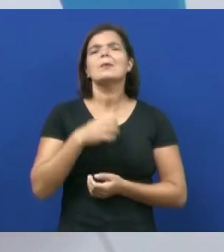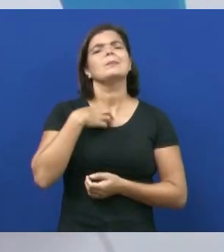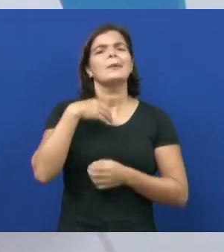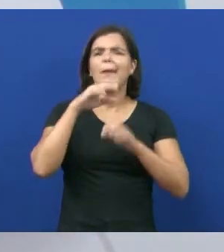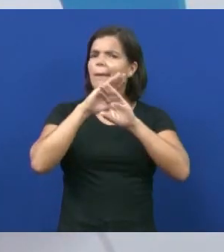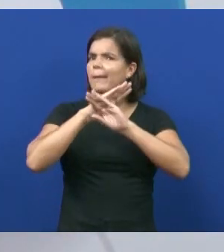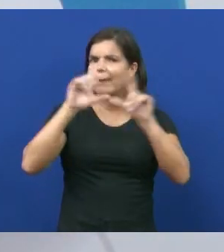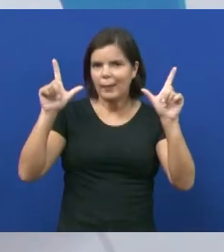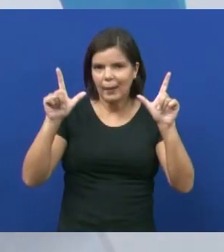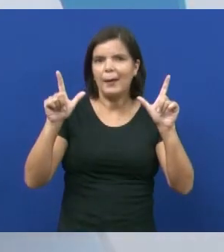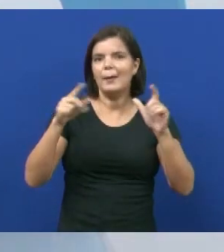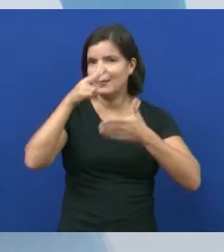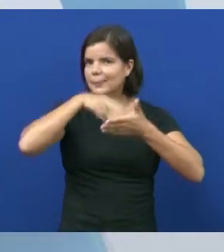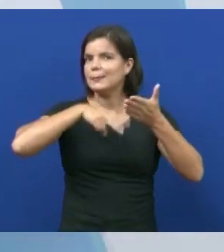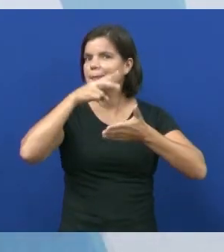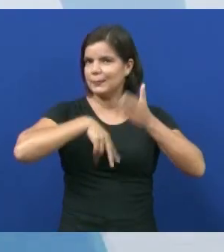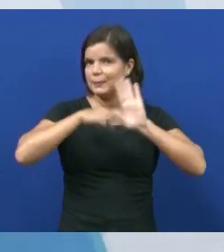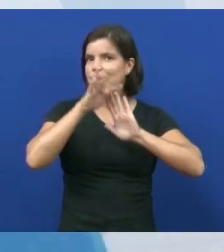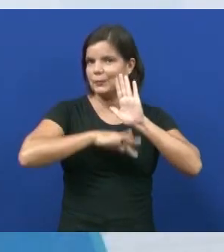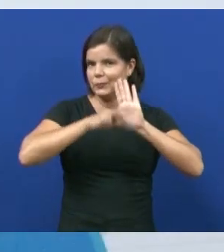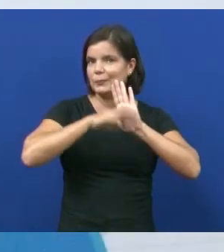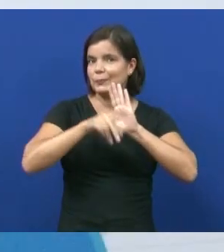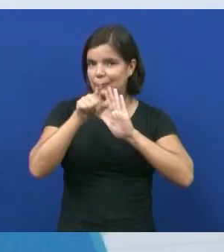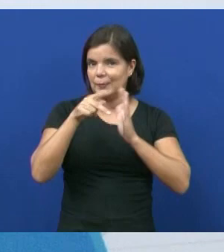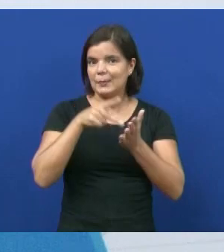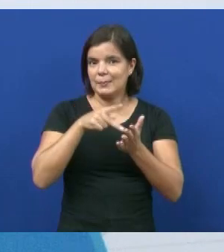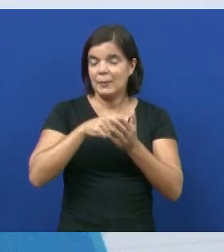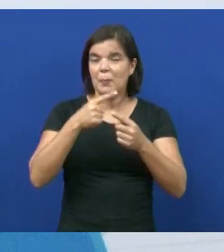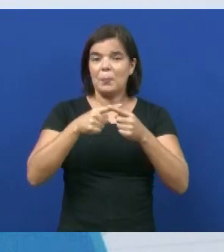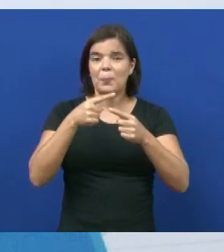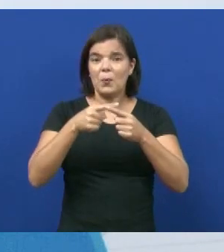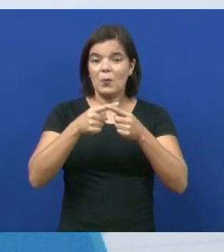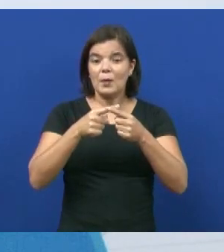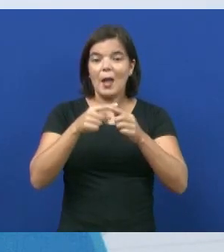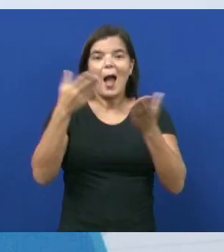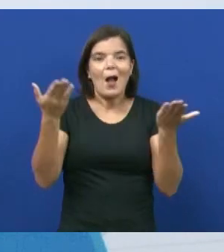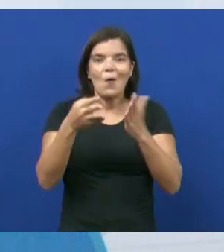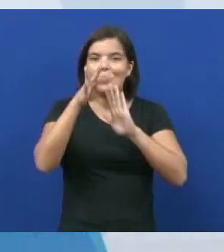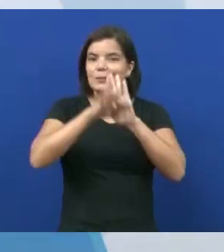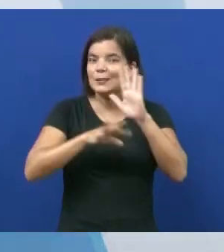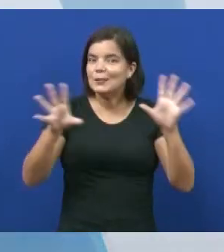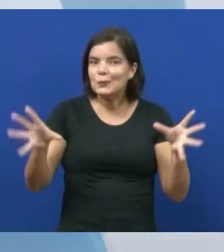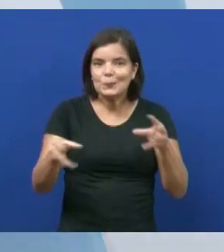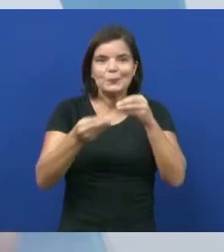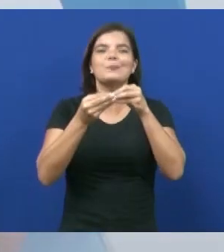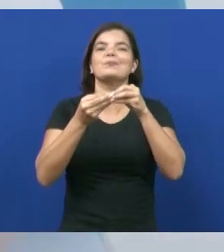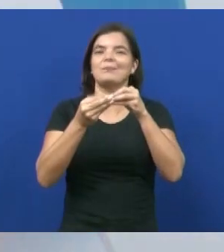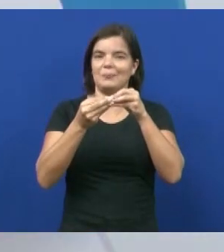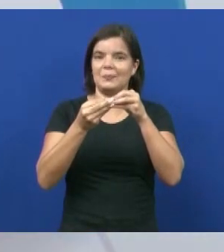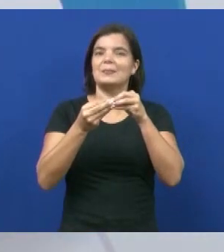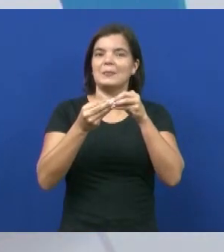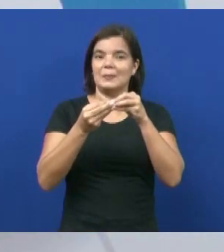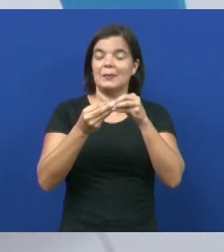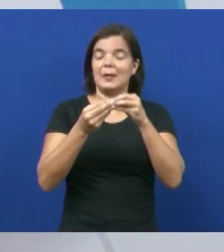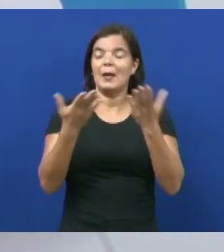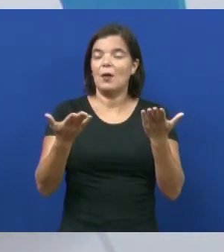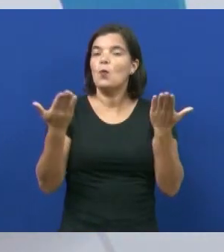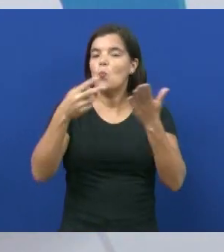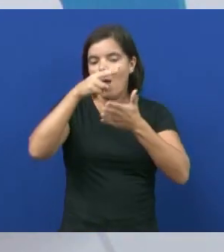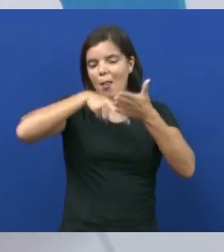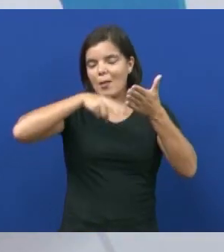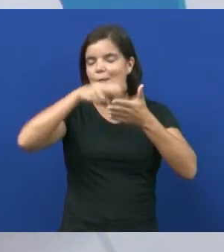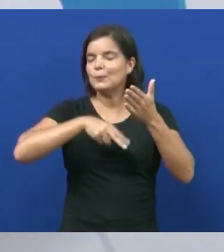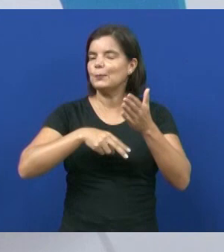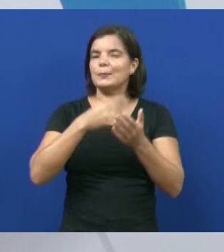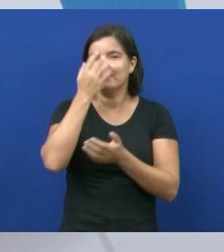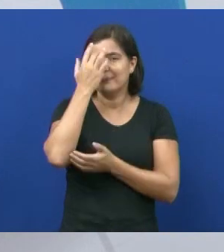claro agora, né, a leitura do texto com esses elementos? Porque o texto está completo, agora é possível fazer uma leitura fluida.